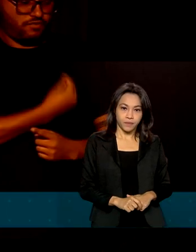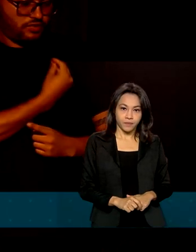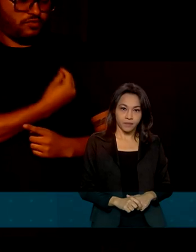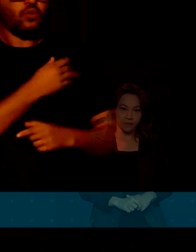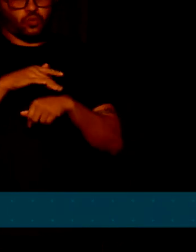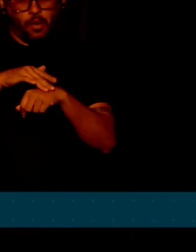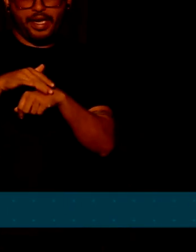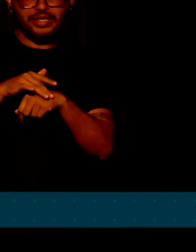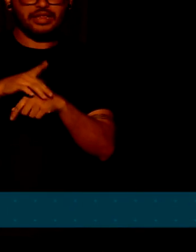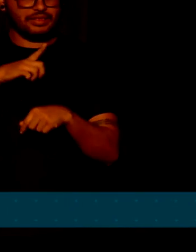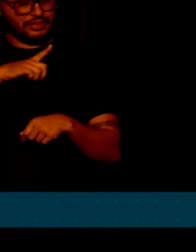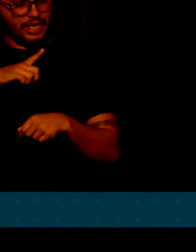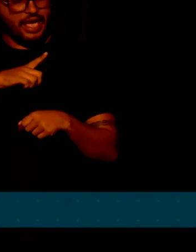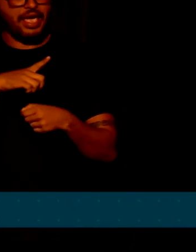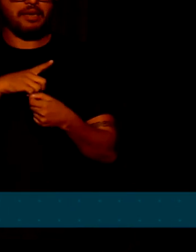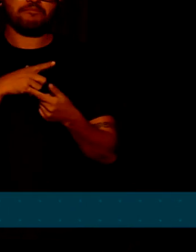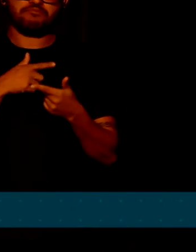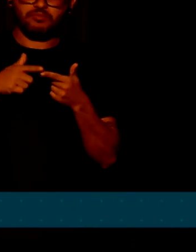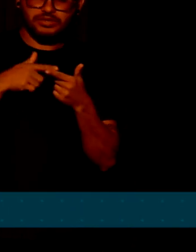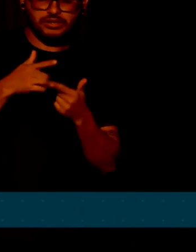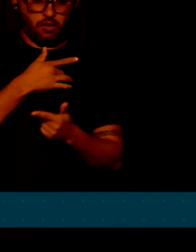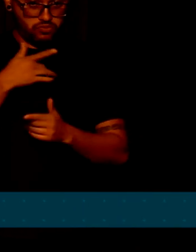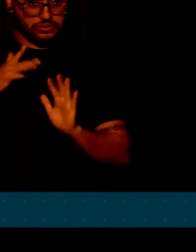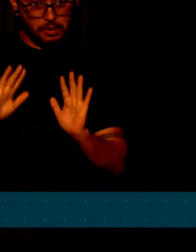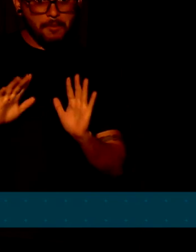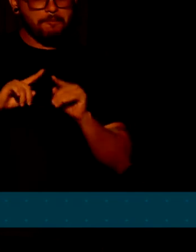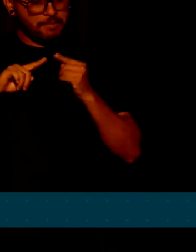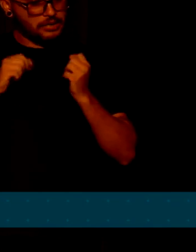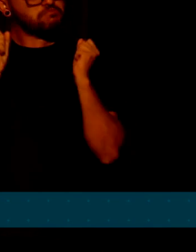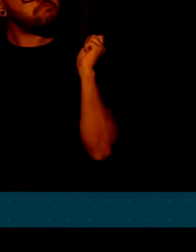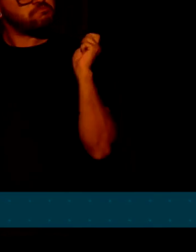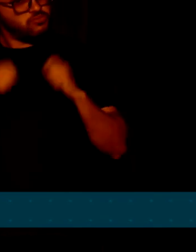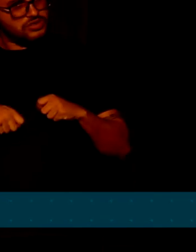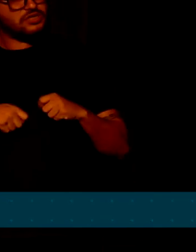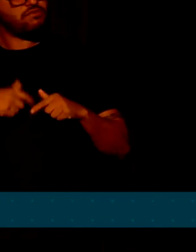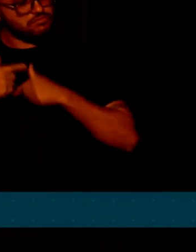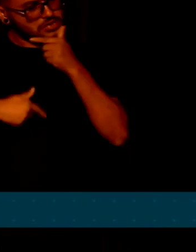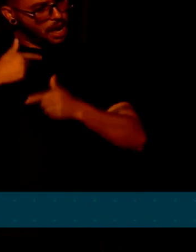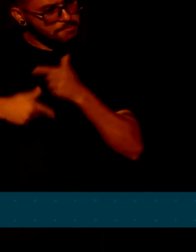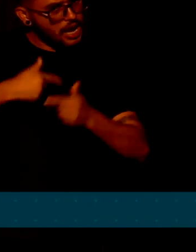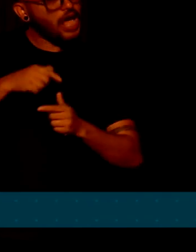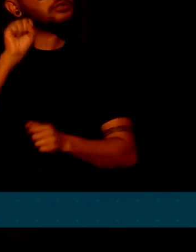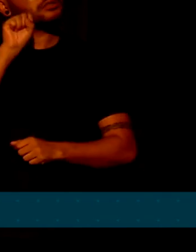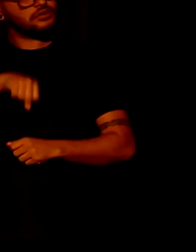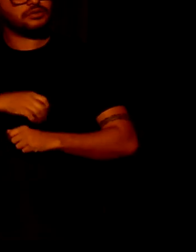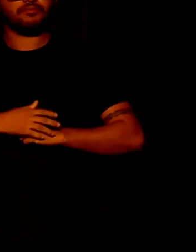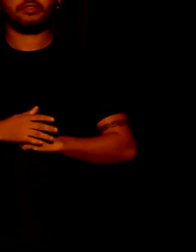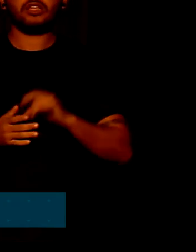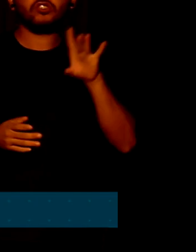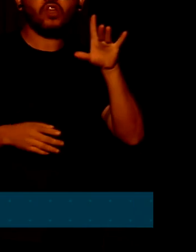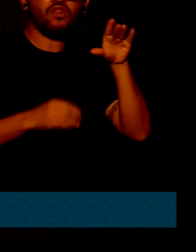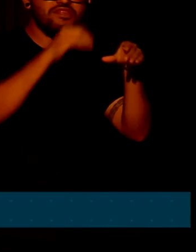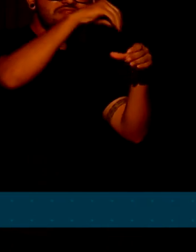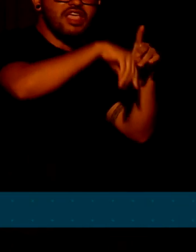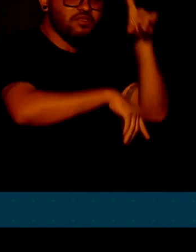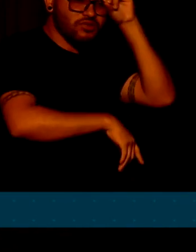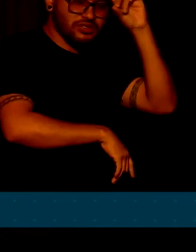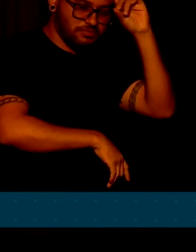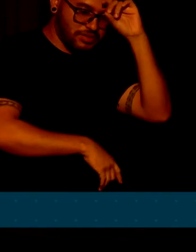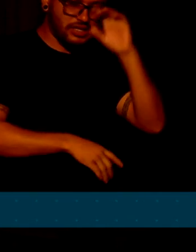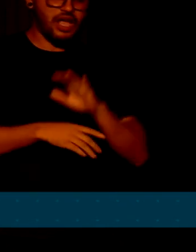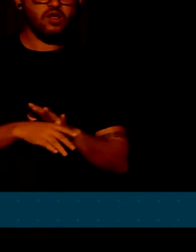apesar das suas condições, são capazes de produzir, que não se resumem a pacientes de hospitais ou